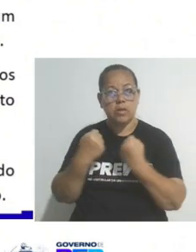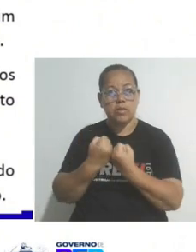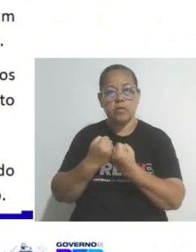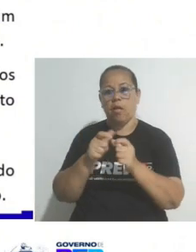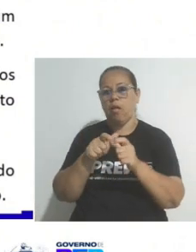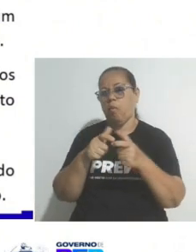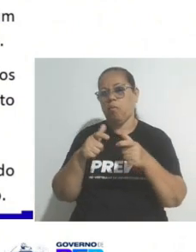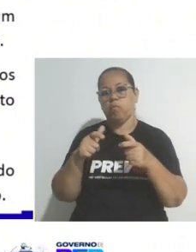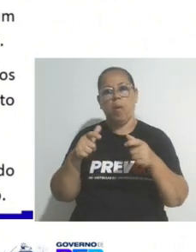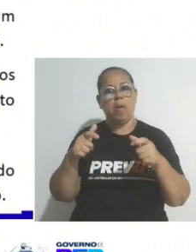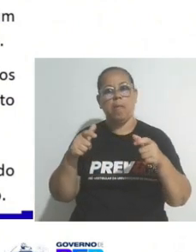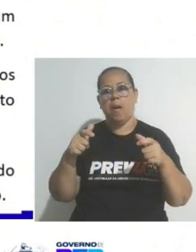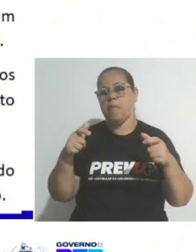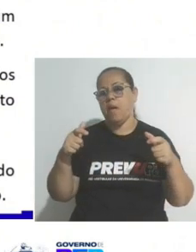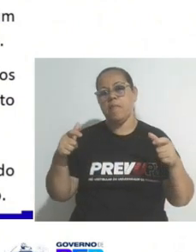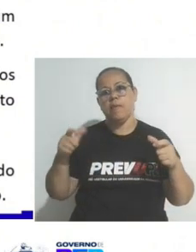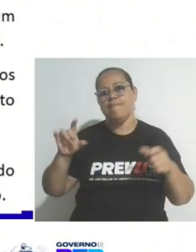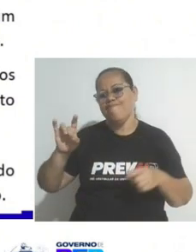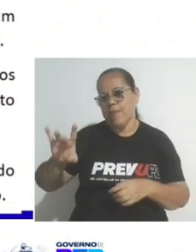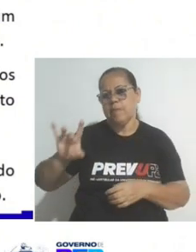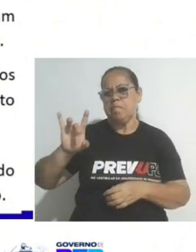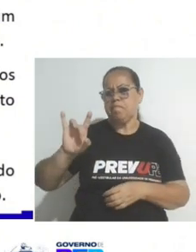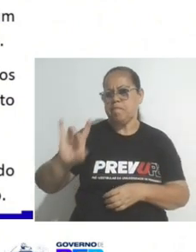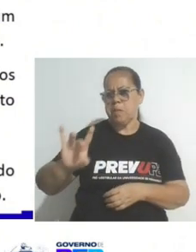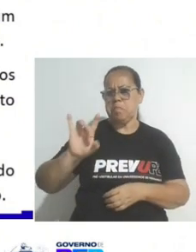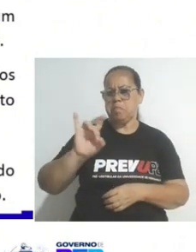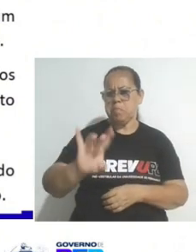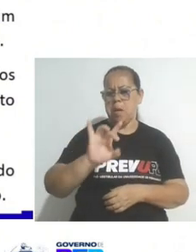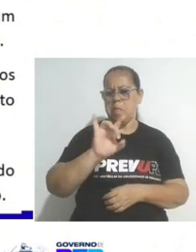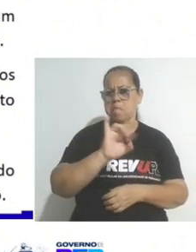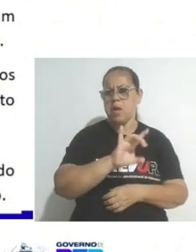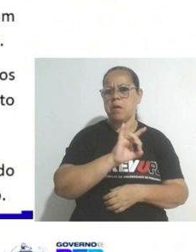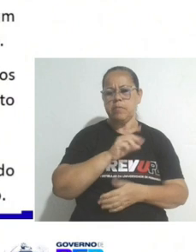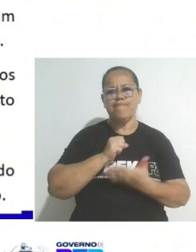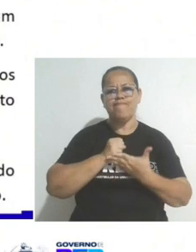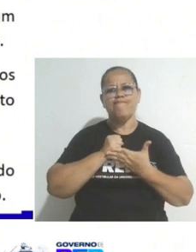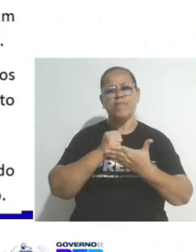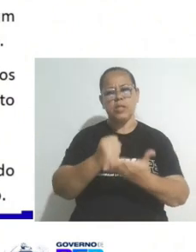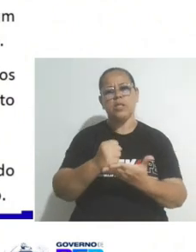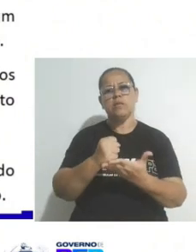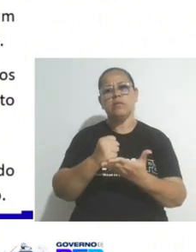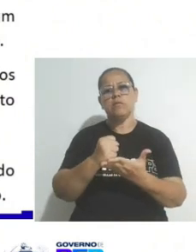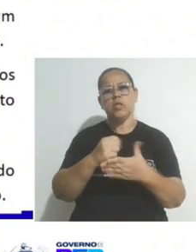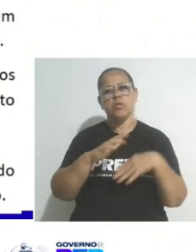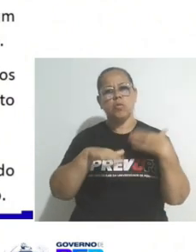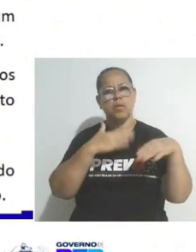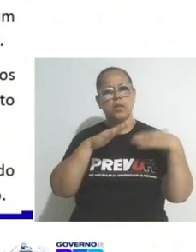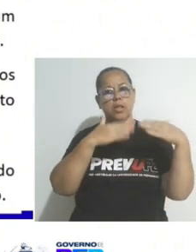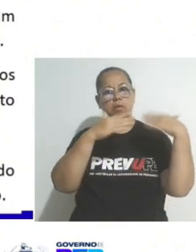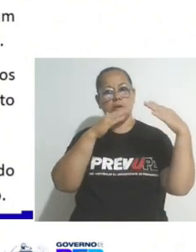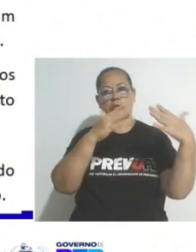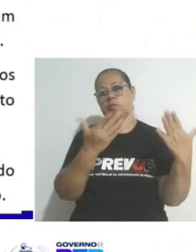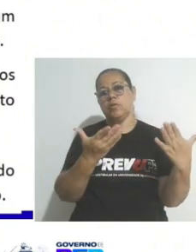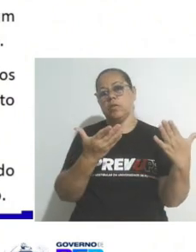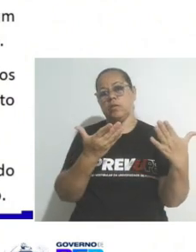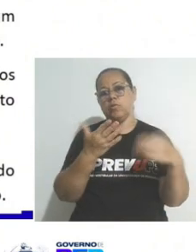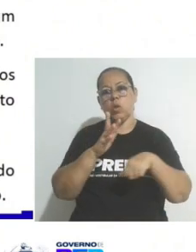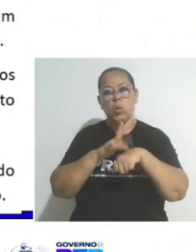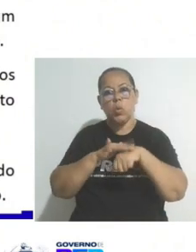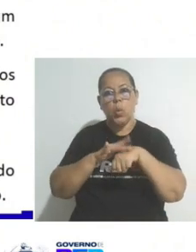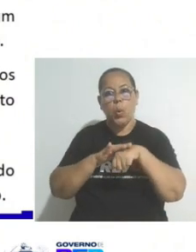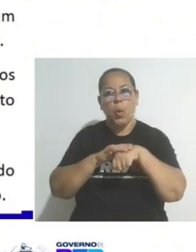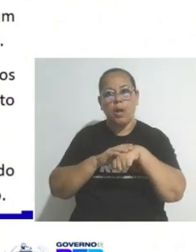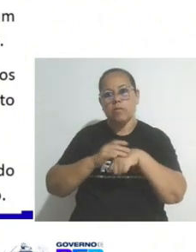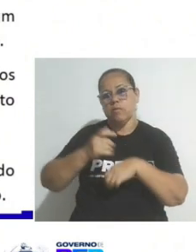amplificando o individualismo e cooperando com o desenvolvimento de patologias